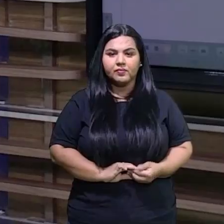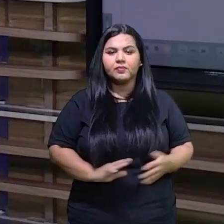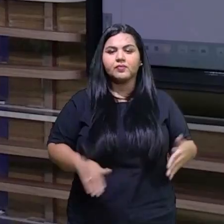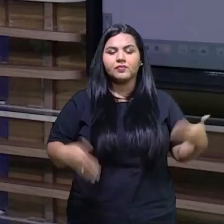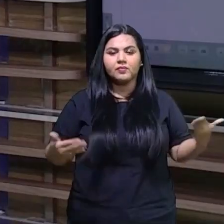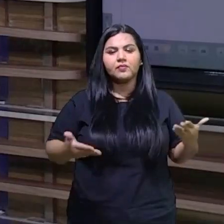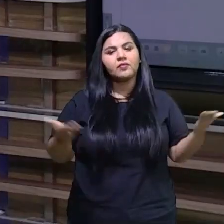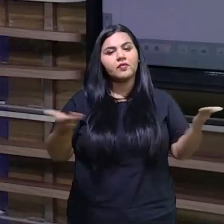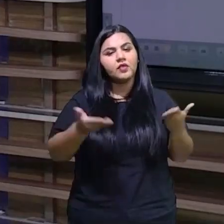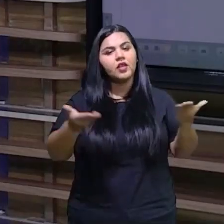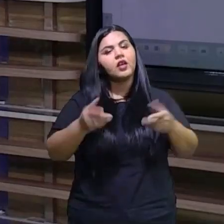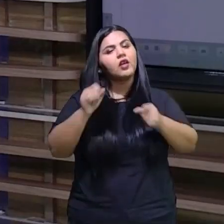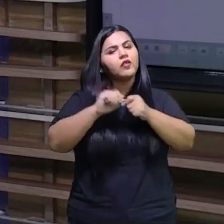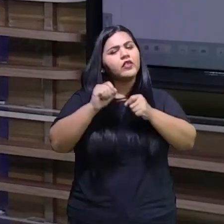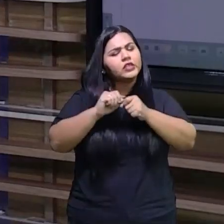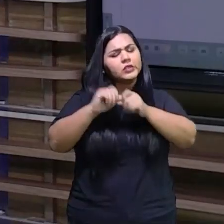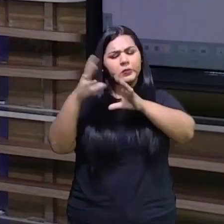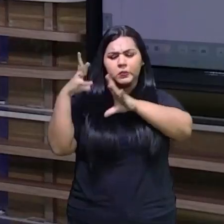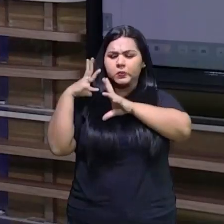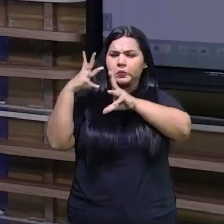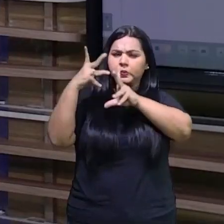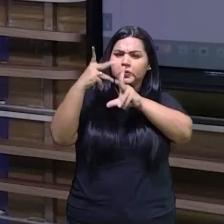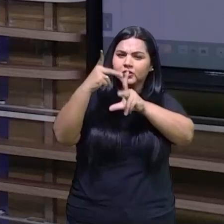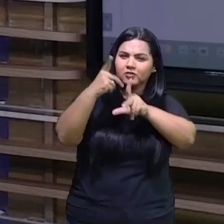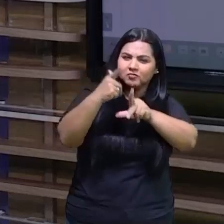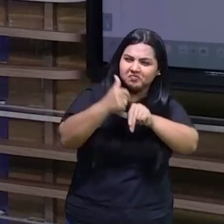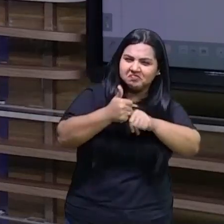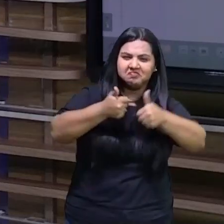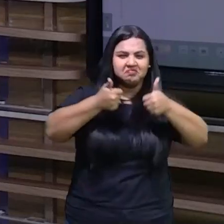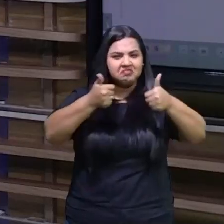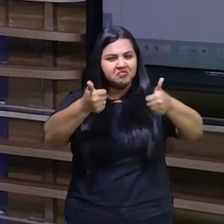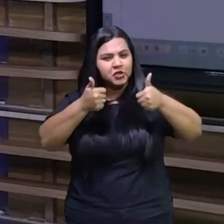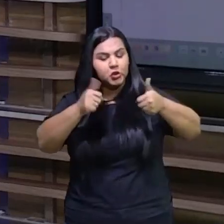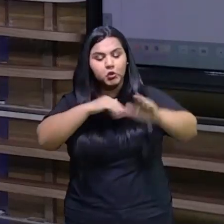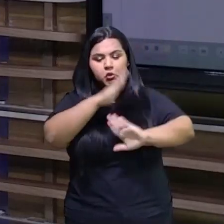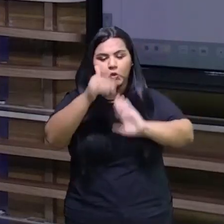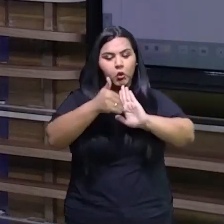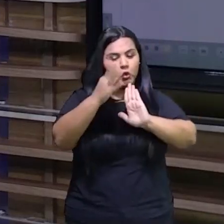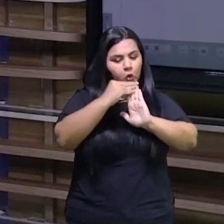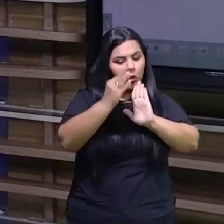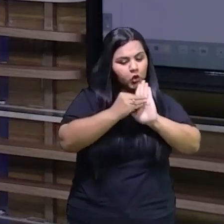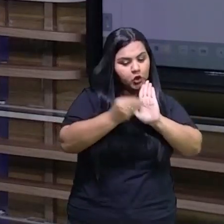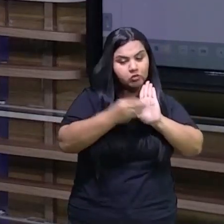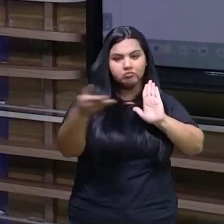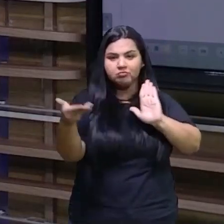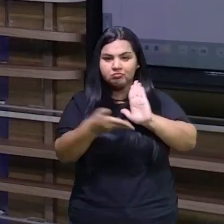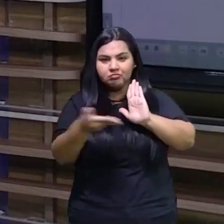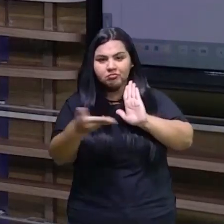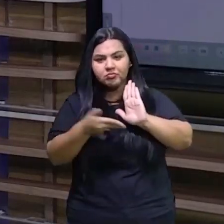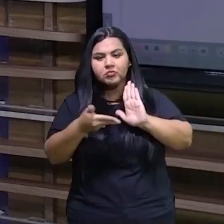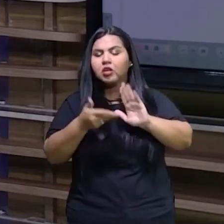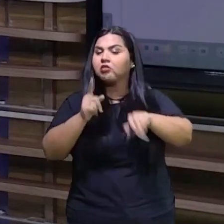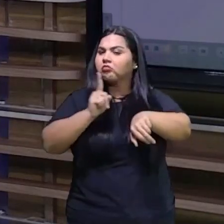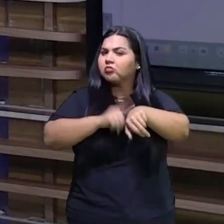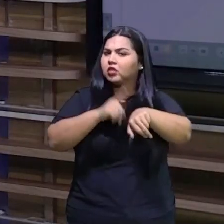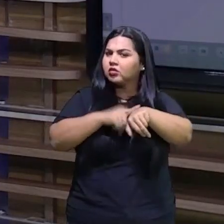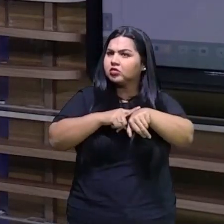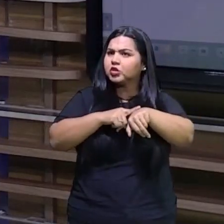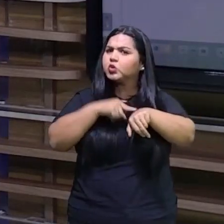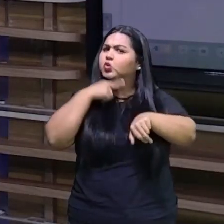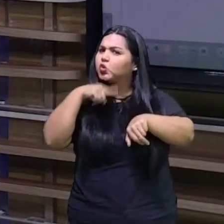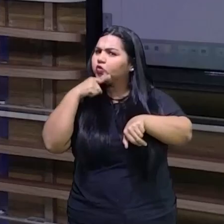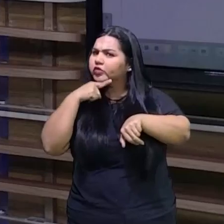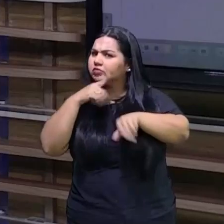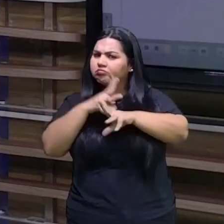Então agora nós vamos fazer aquela revisão marota de todo o conteúdo que foi dito na aula de hoje. É o momento de tirar todas as